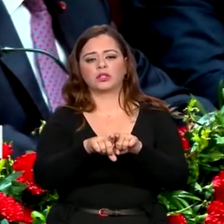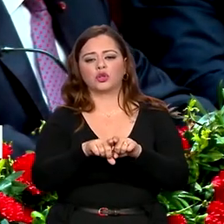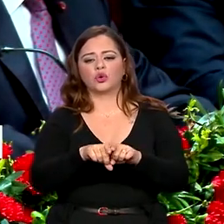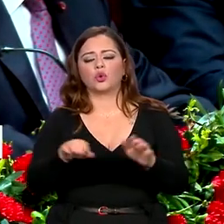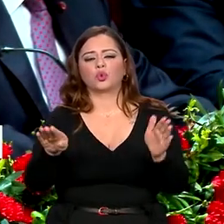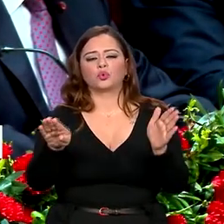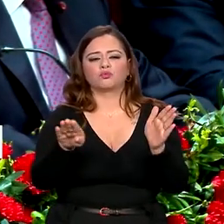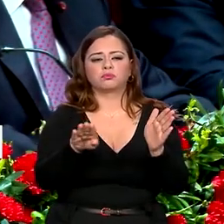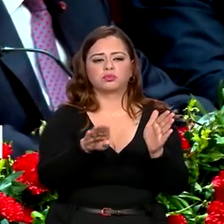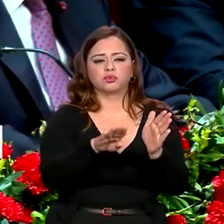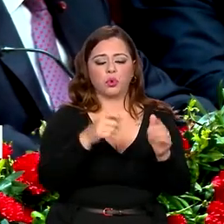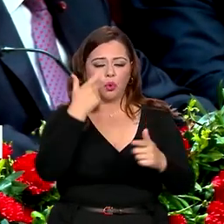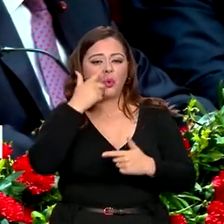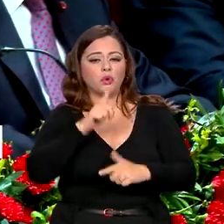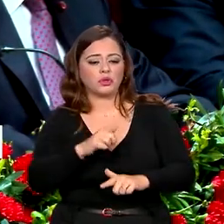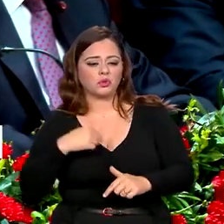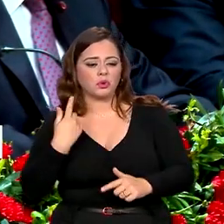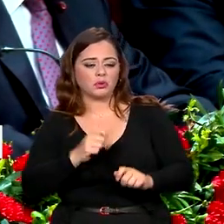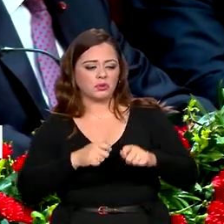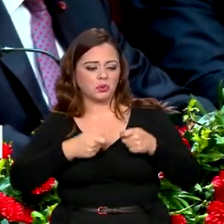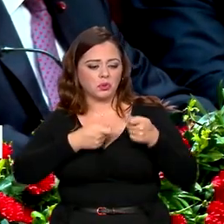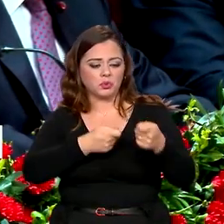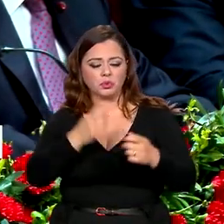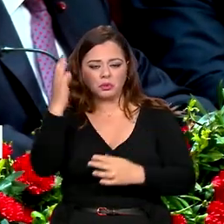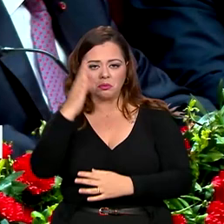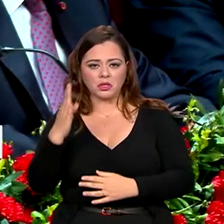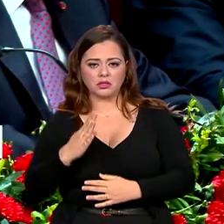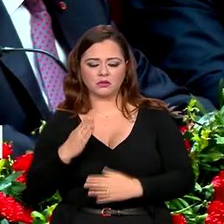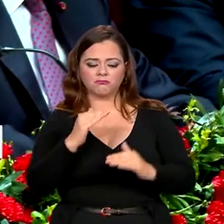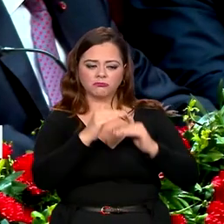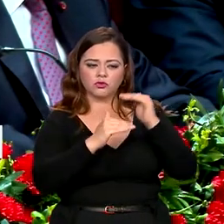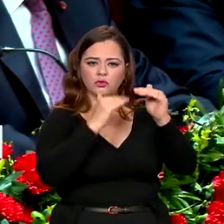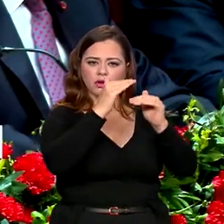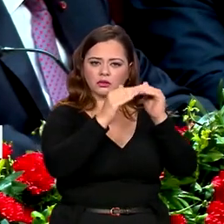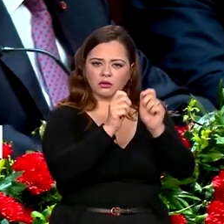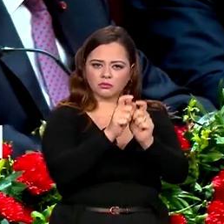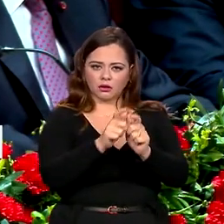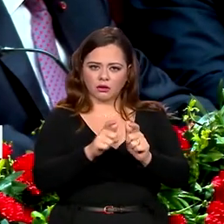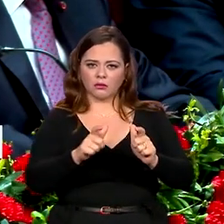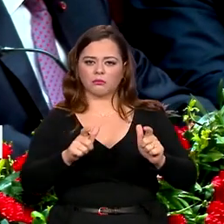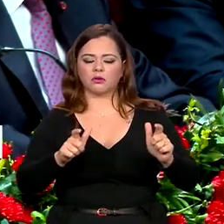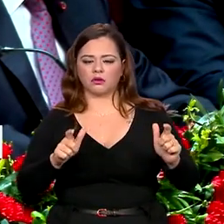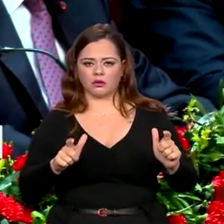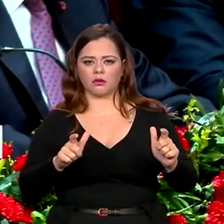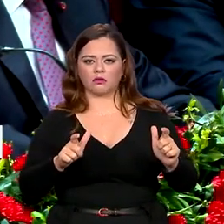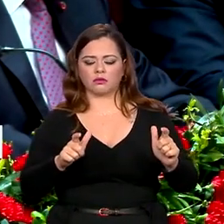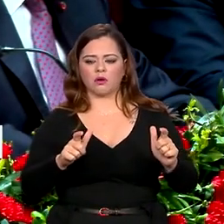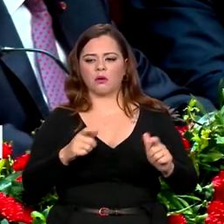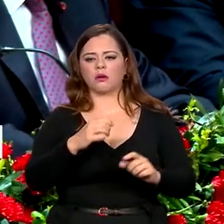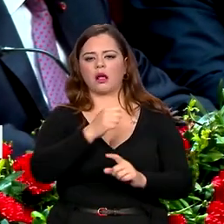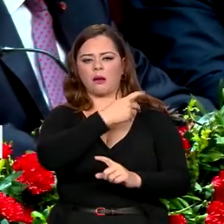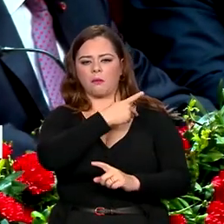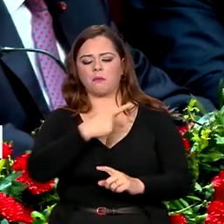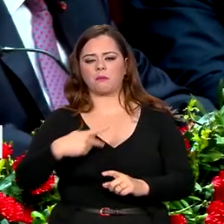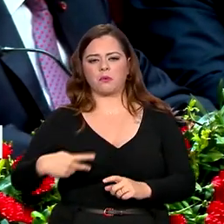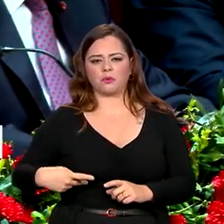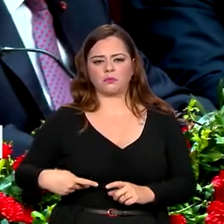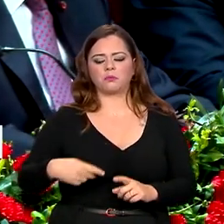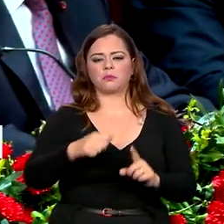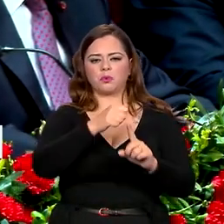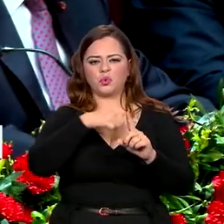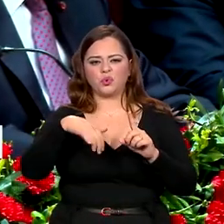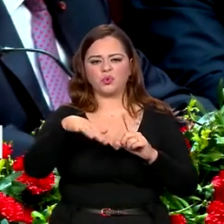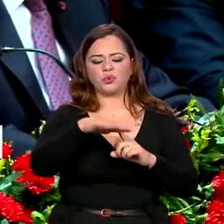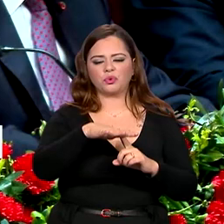no Brasil. Gradualmente, fomos ampliando a participação do povo na política. Passo a